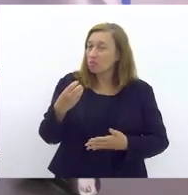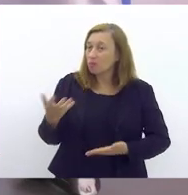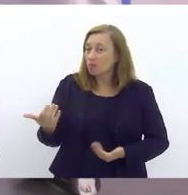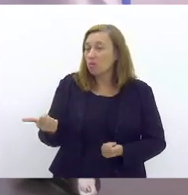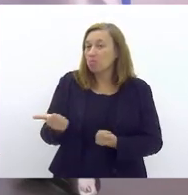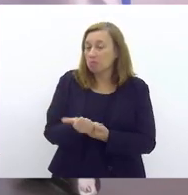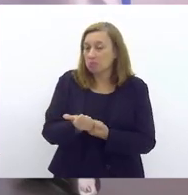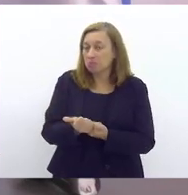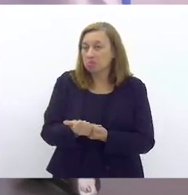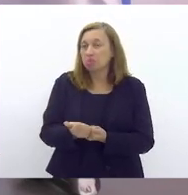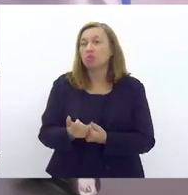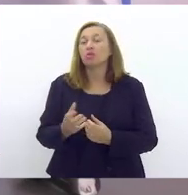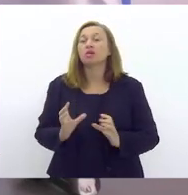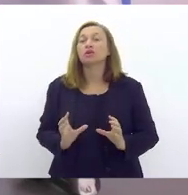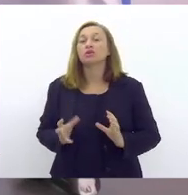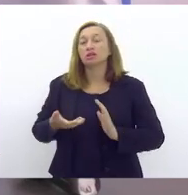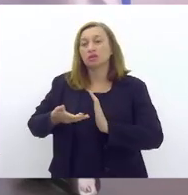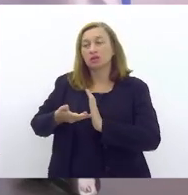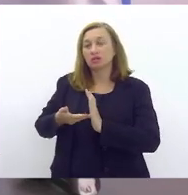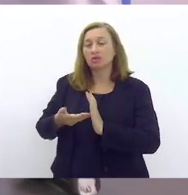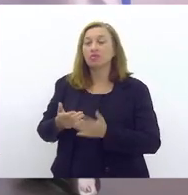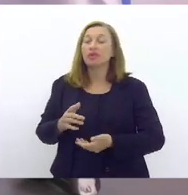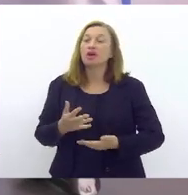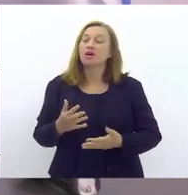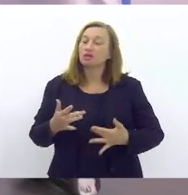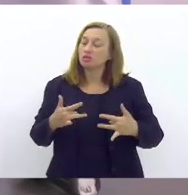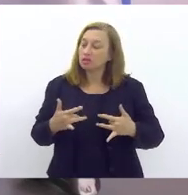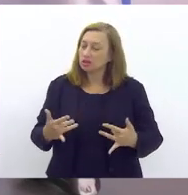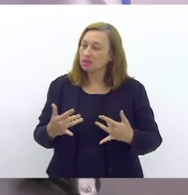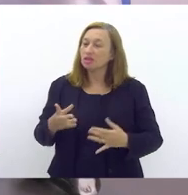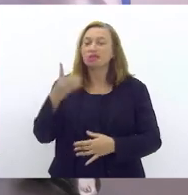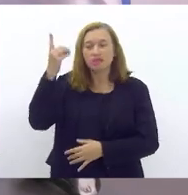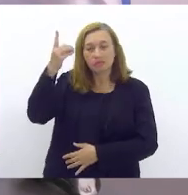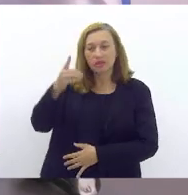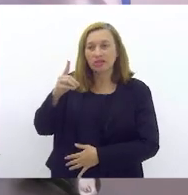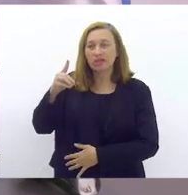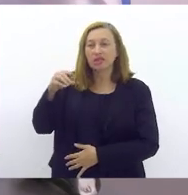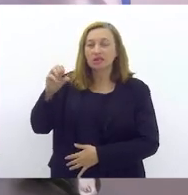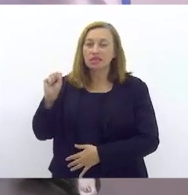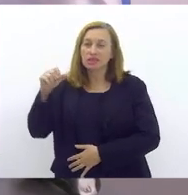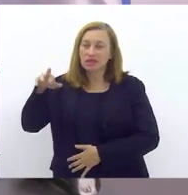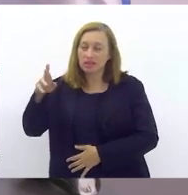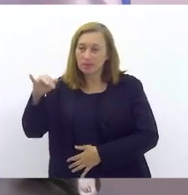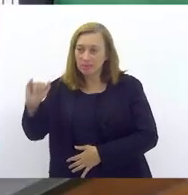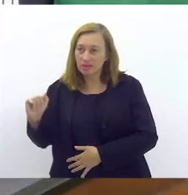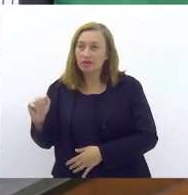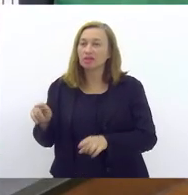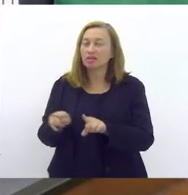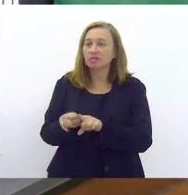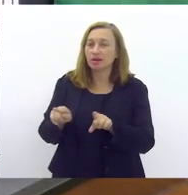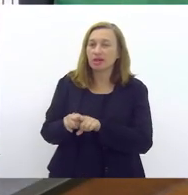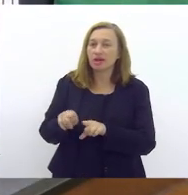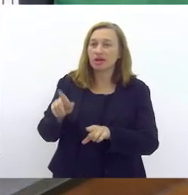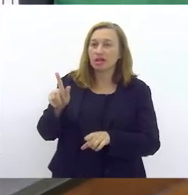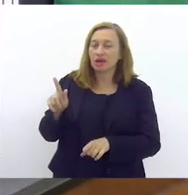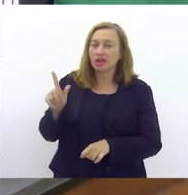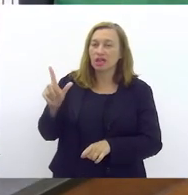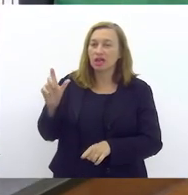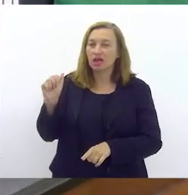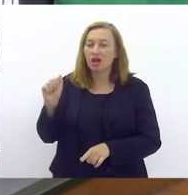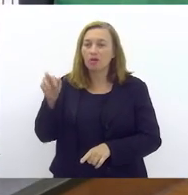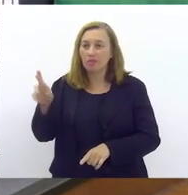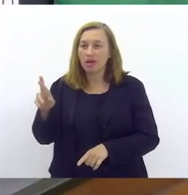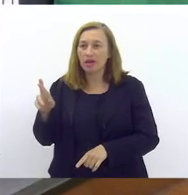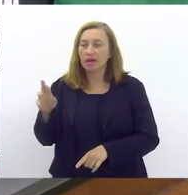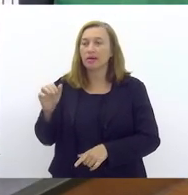fazer também essa menção de solidariedade à querida deputada Sâmia Bonfim e ao deputado Glauber Braga, que é daqui do Rio de